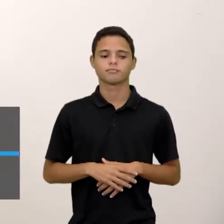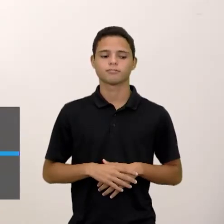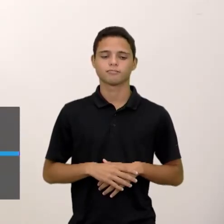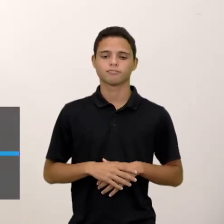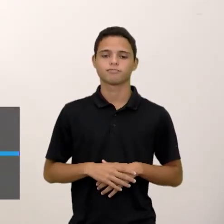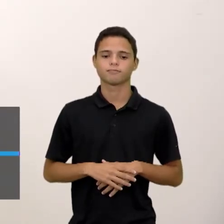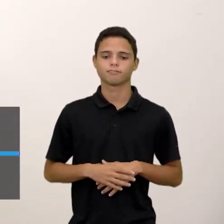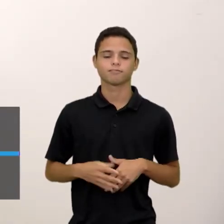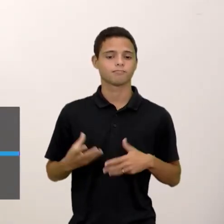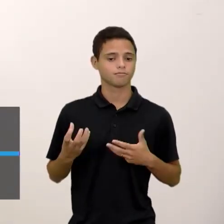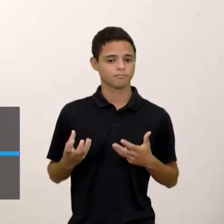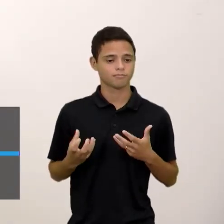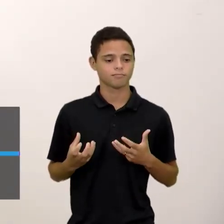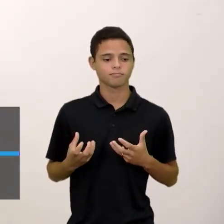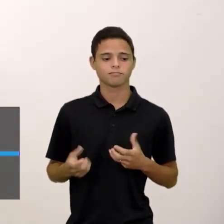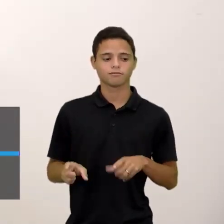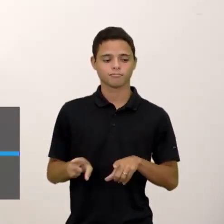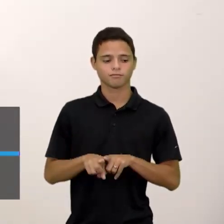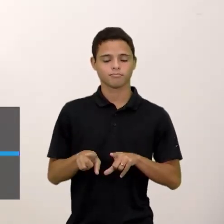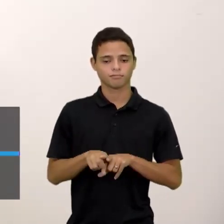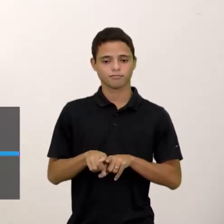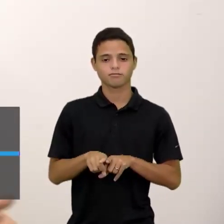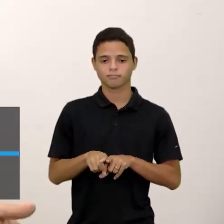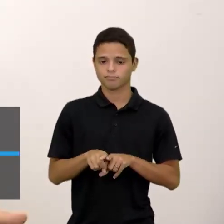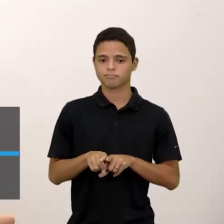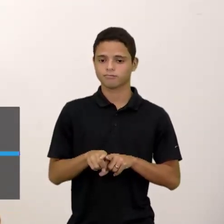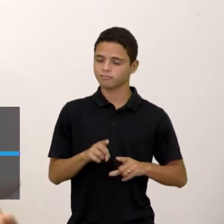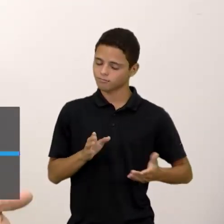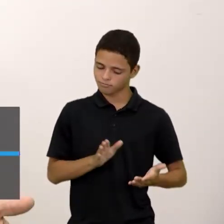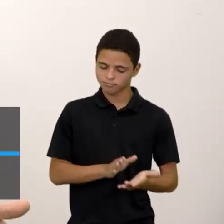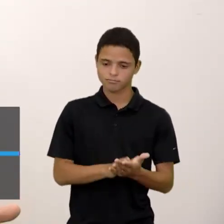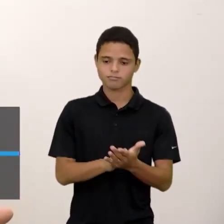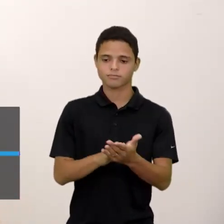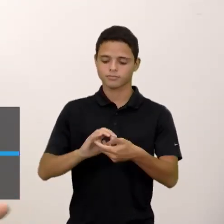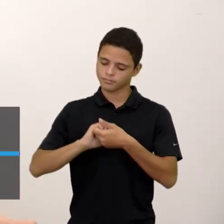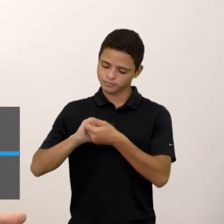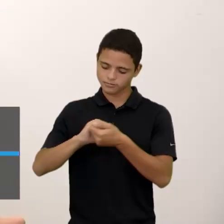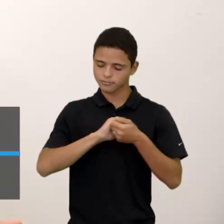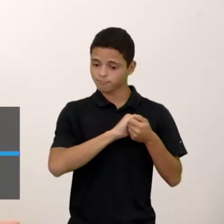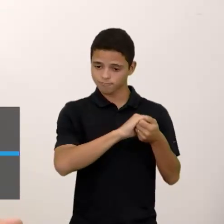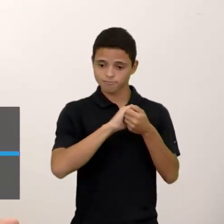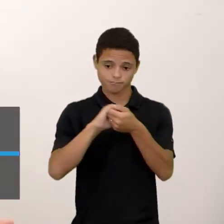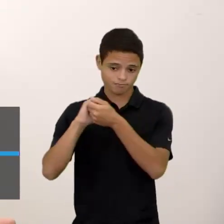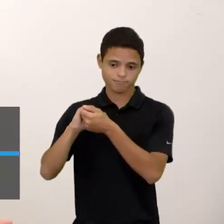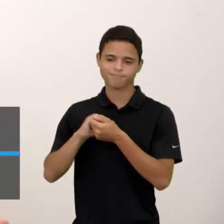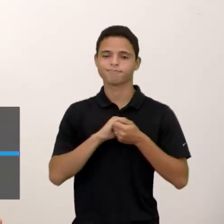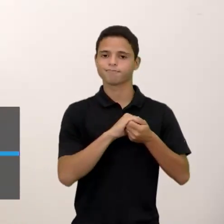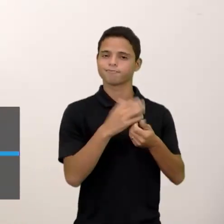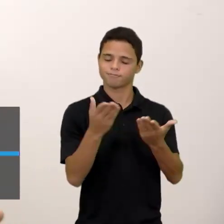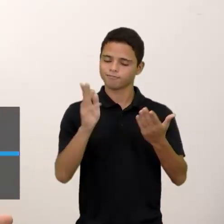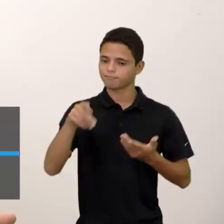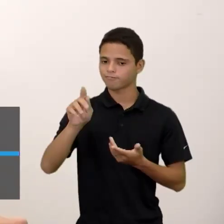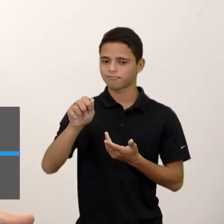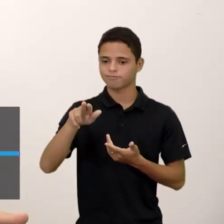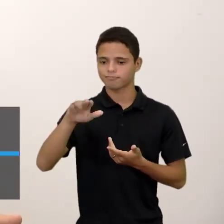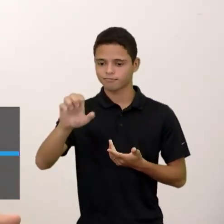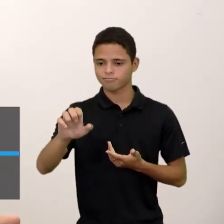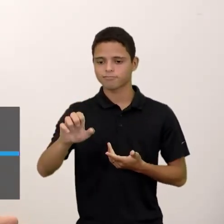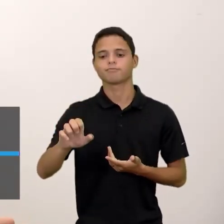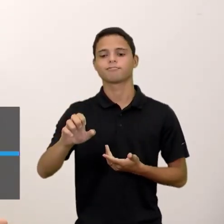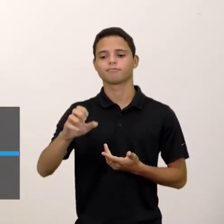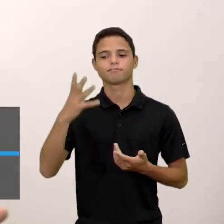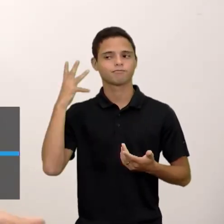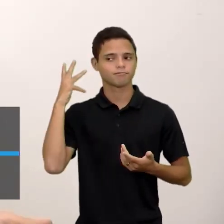eu queria também deixar aqui os meus cumprimentos ao Cauê, né, por essa história belíssima que ele acabou de apresentar para a gente. É importante